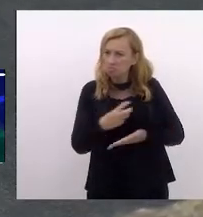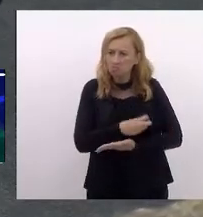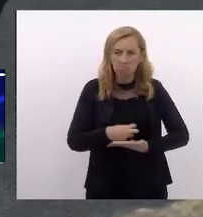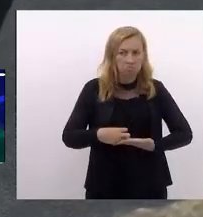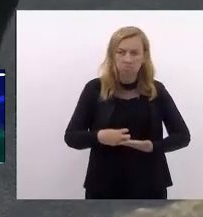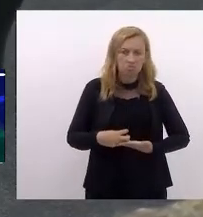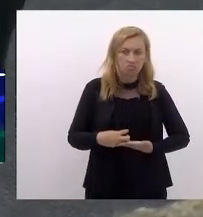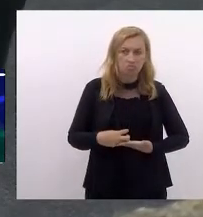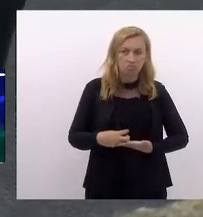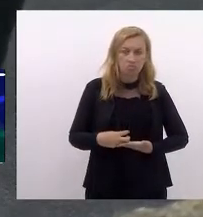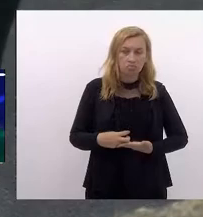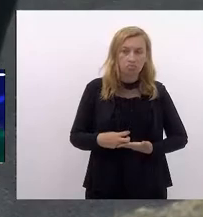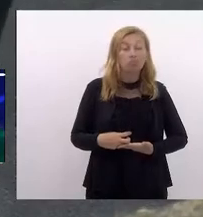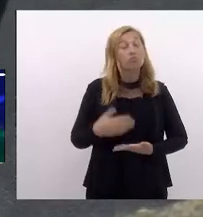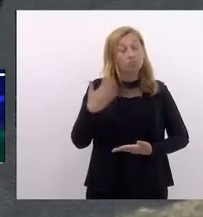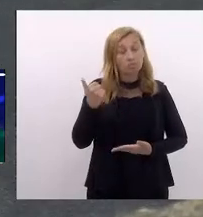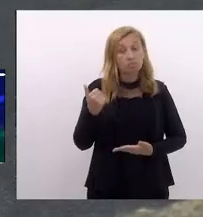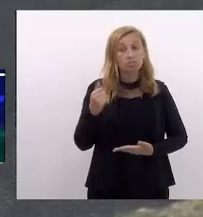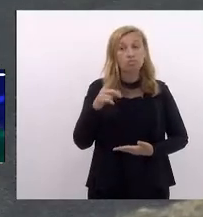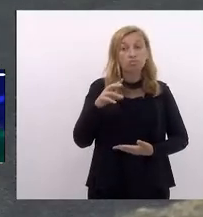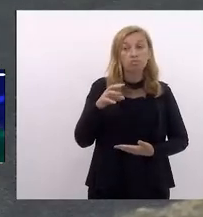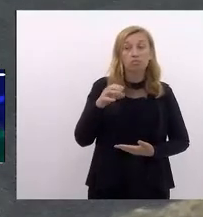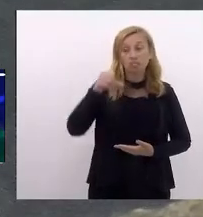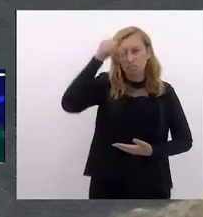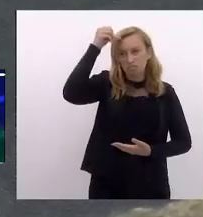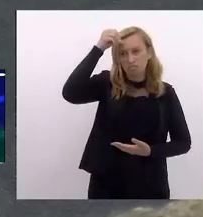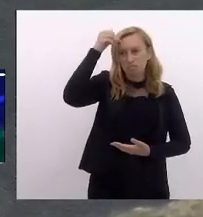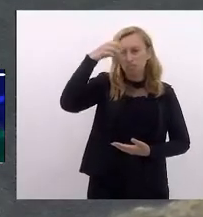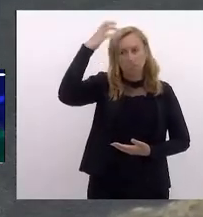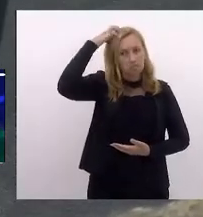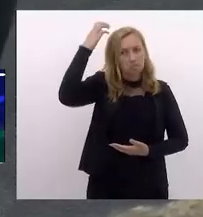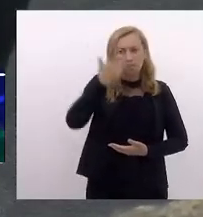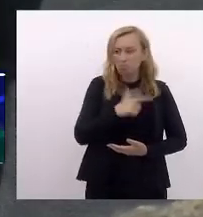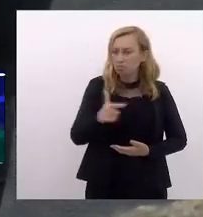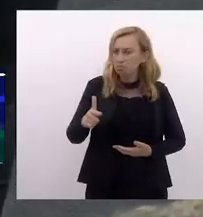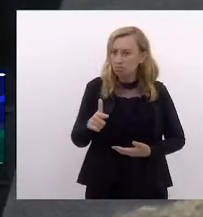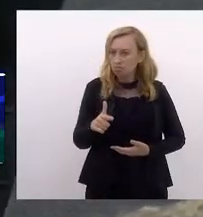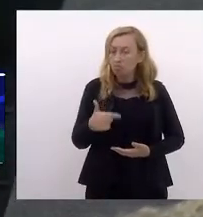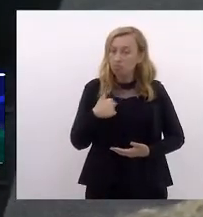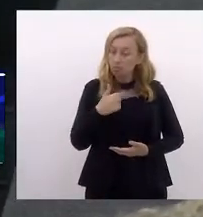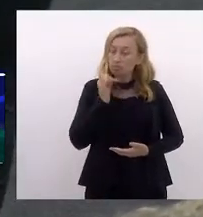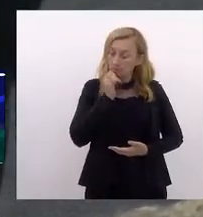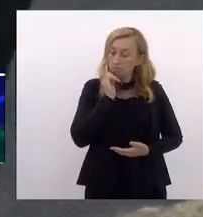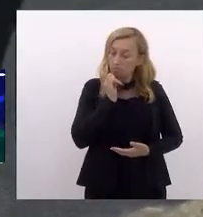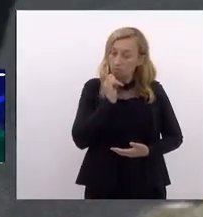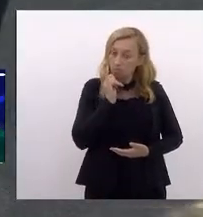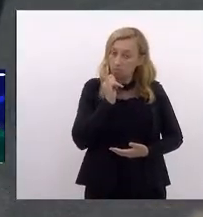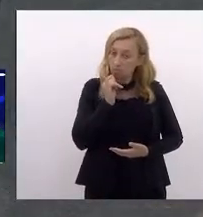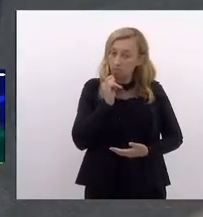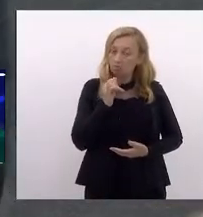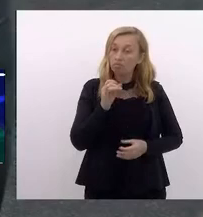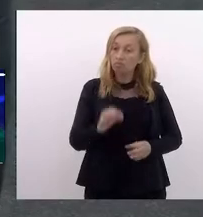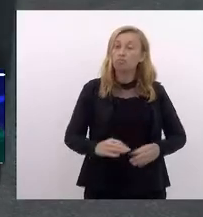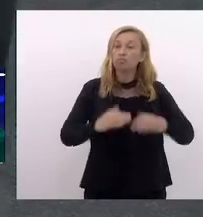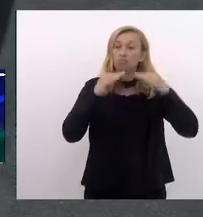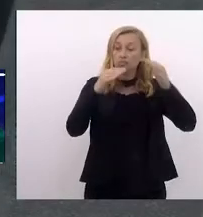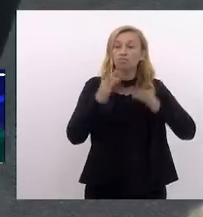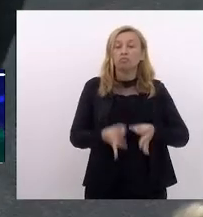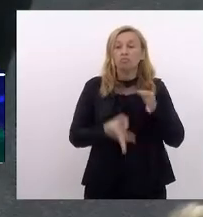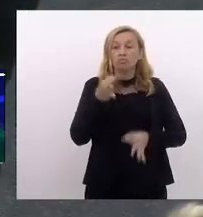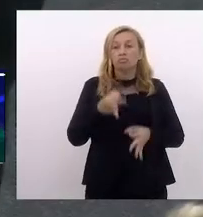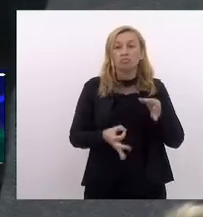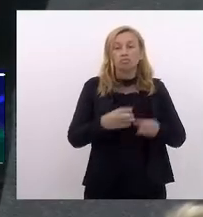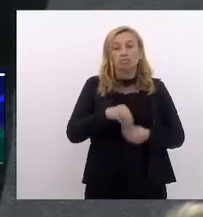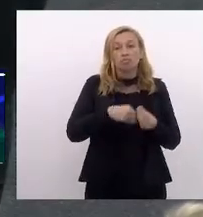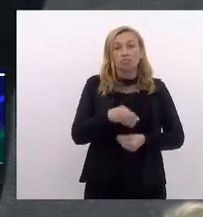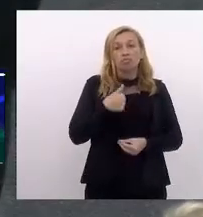vítima que é bem sei attilan que o Cláudio caixa não respondeu a processo de pitman eu fui lá todo o tribunal especial misto eu vou